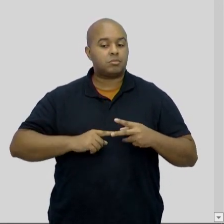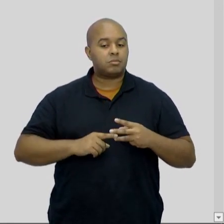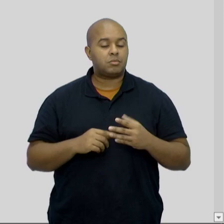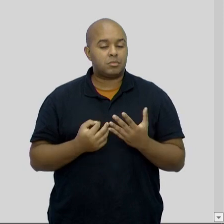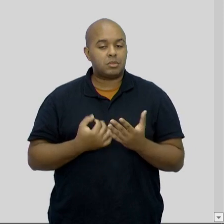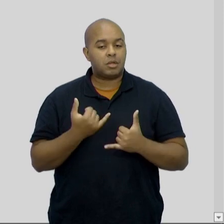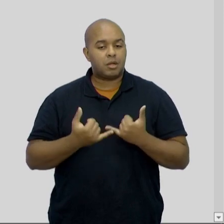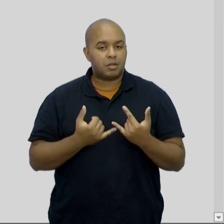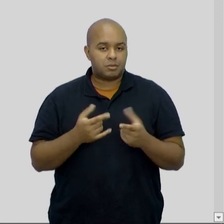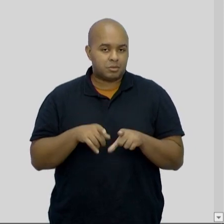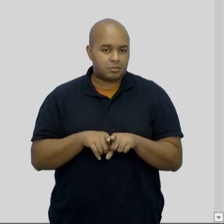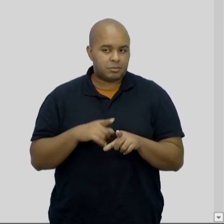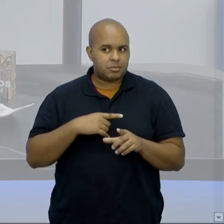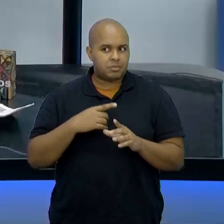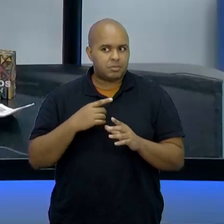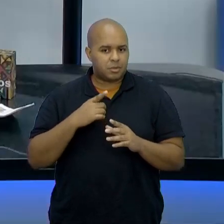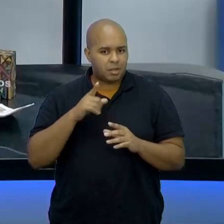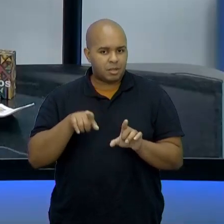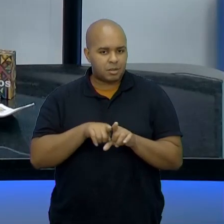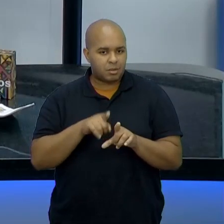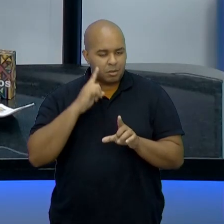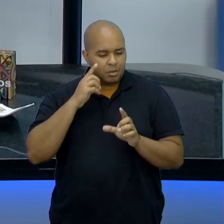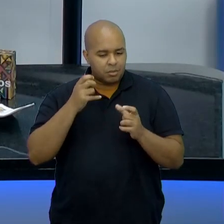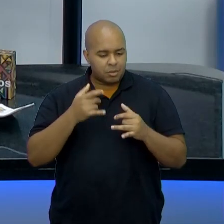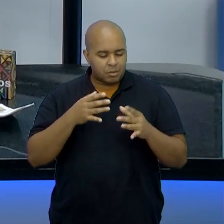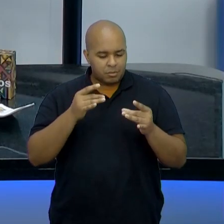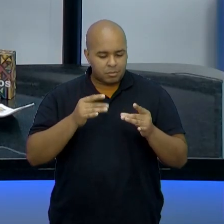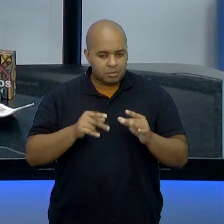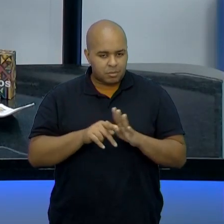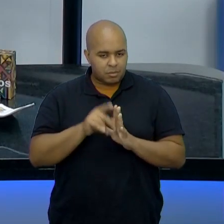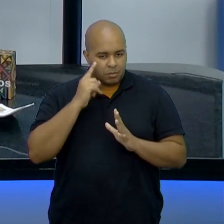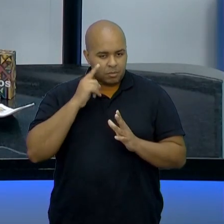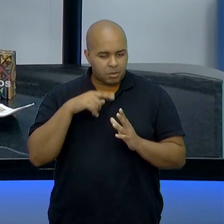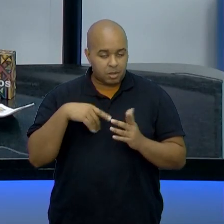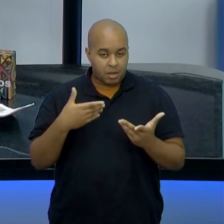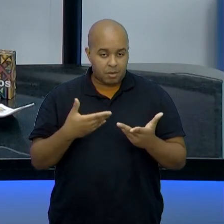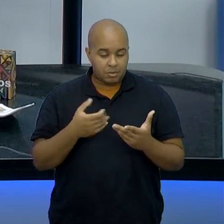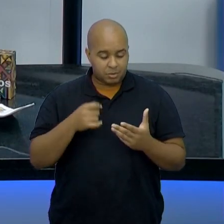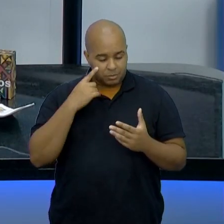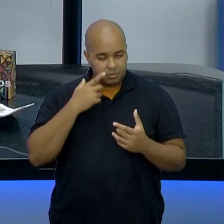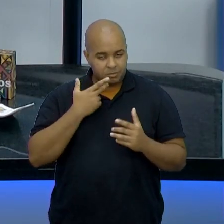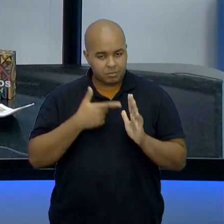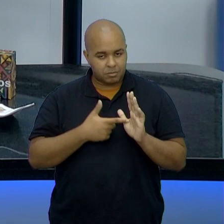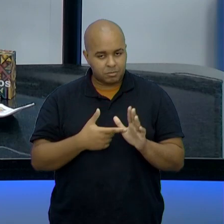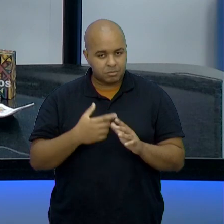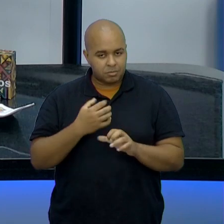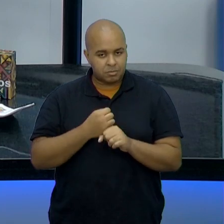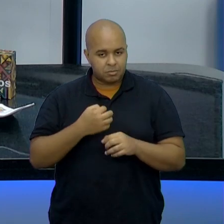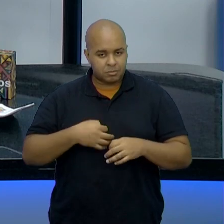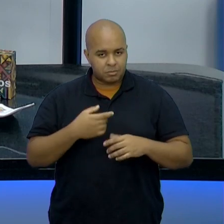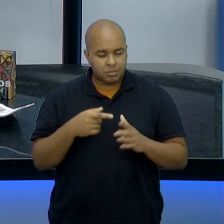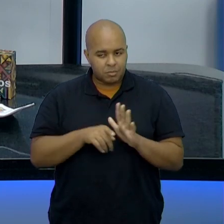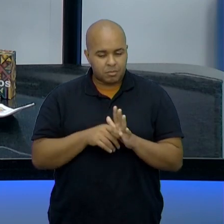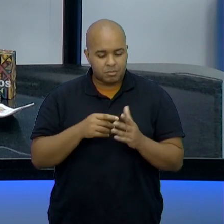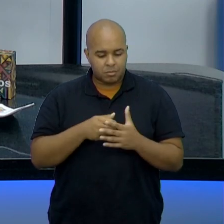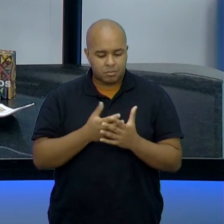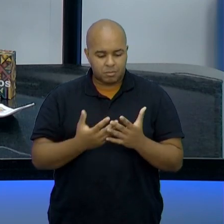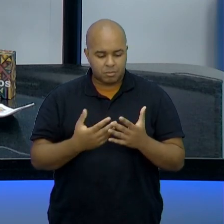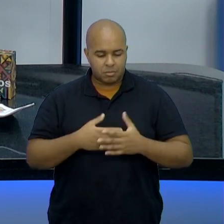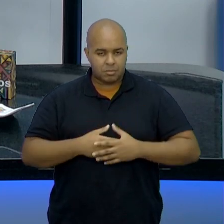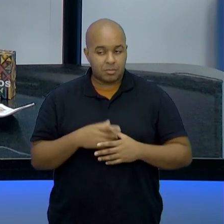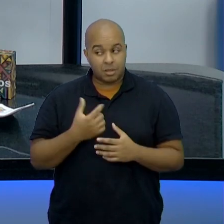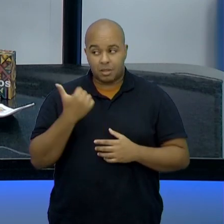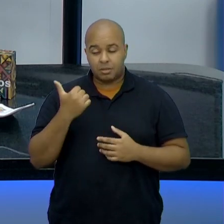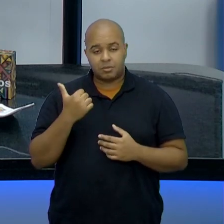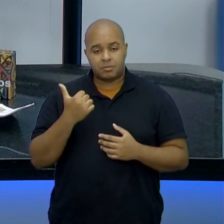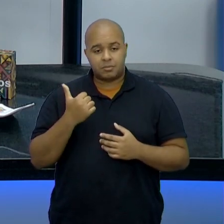jogadores. Existe também uma explicação mais detalhada das cartas, que é agora sim que vai falar sobre pontuação das cartas.